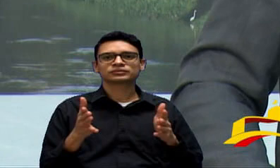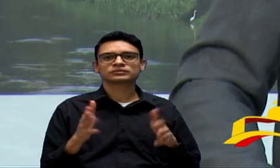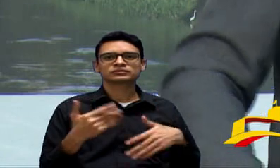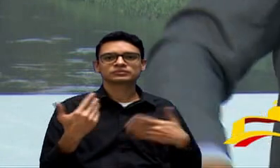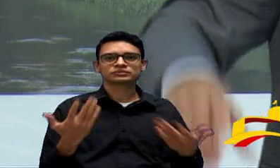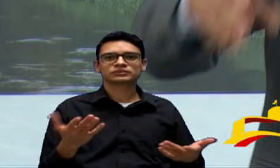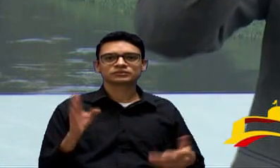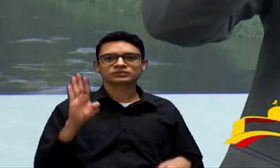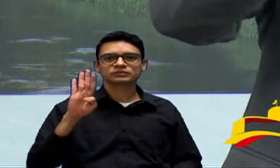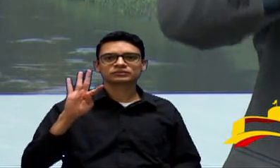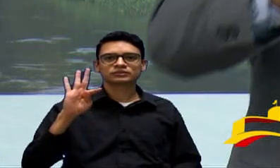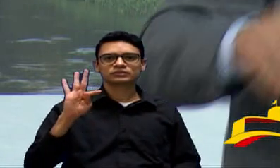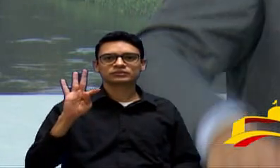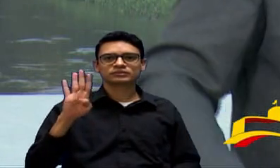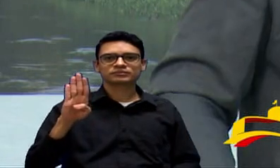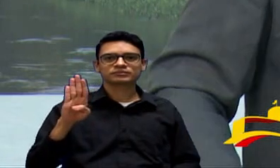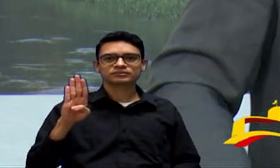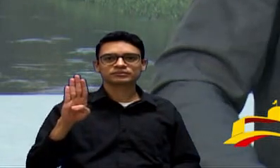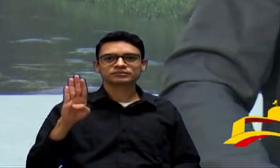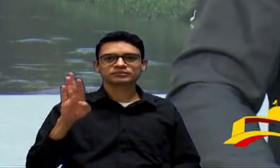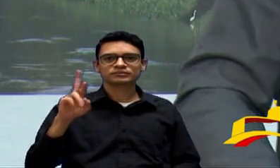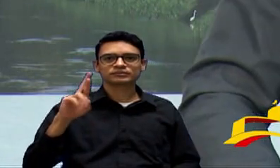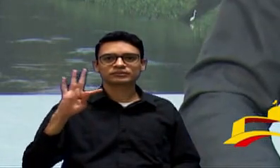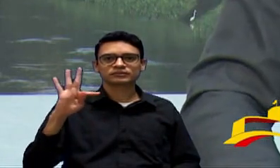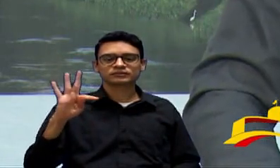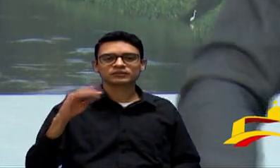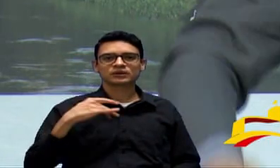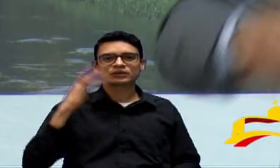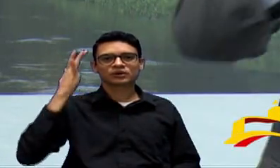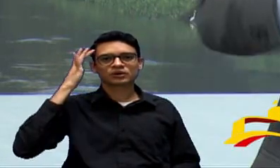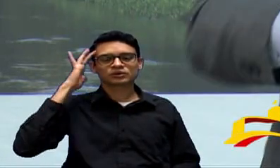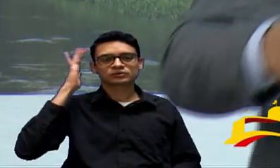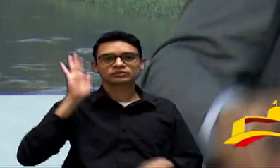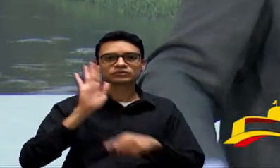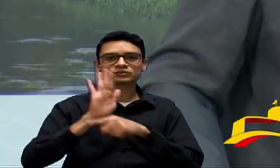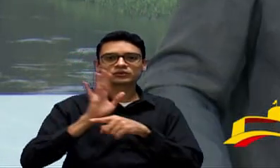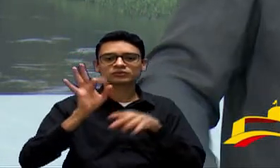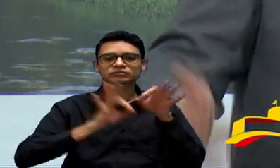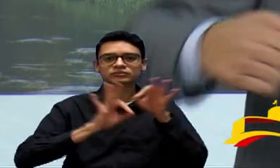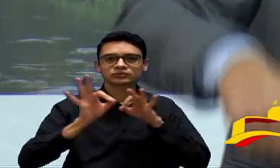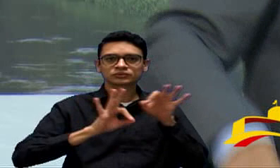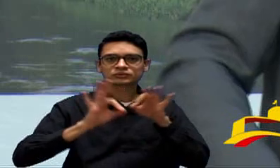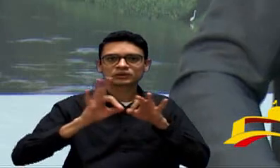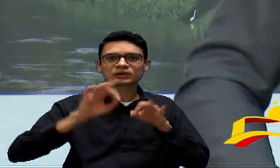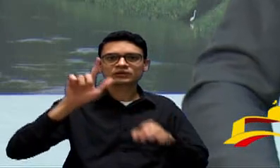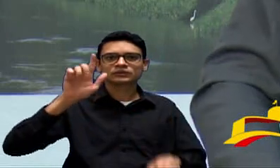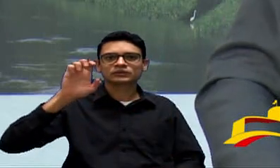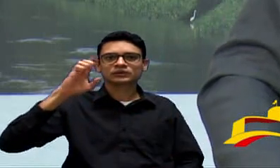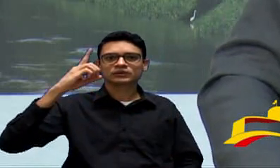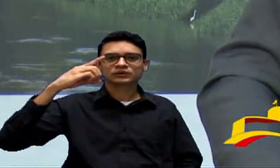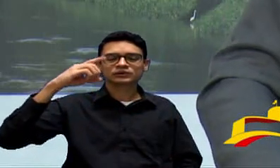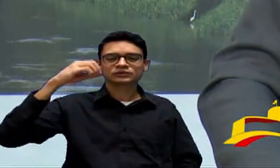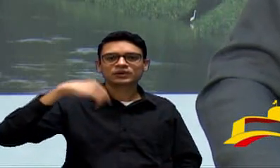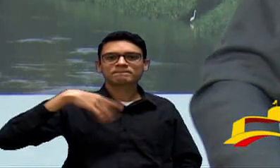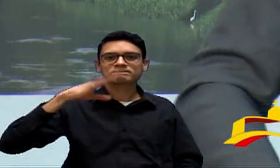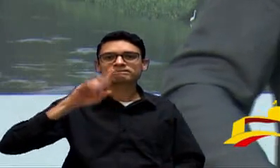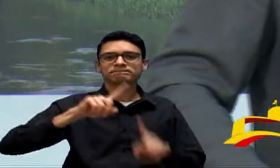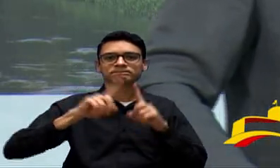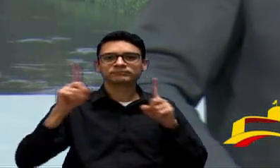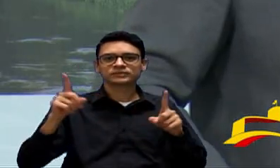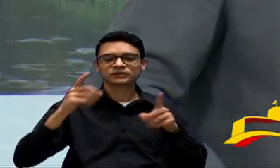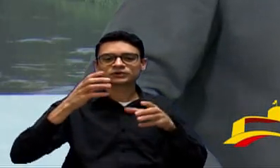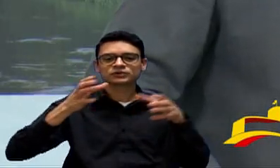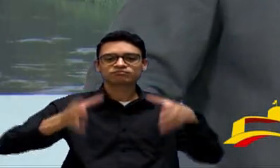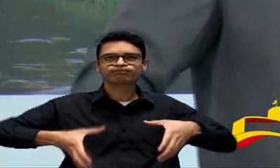Então, o BRT acho que ajudou nesse projeto e colocou a lâmpada de LED, só que não recolocou os 4 postes que estão